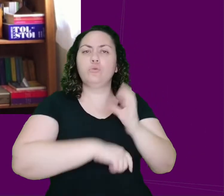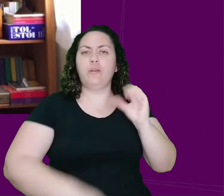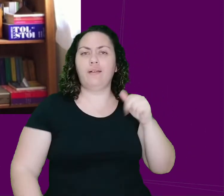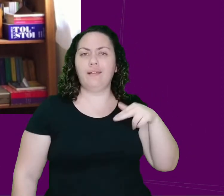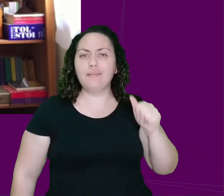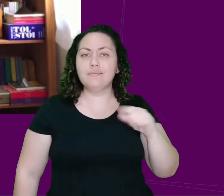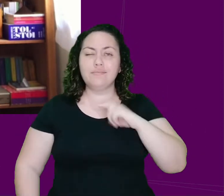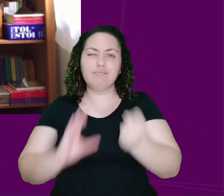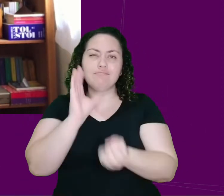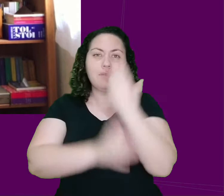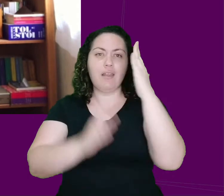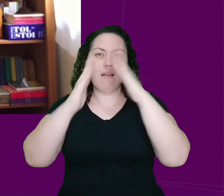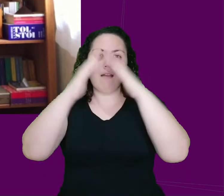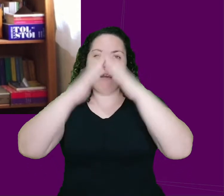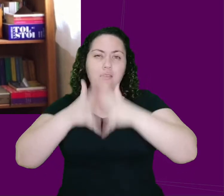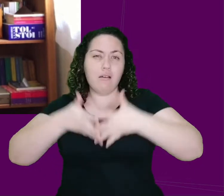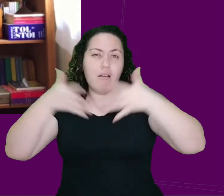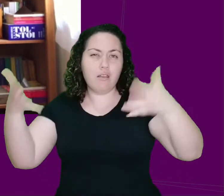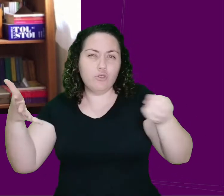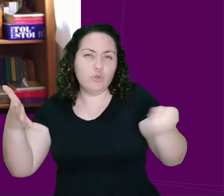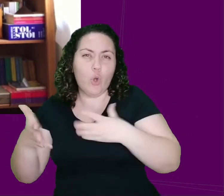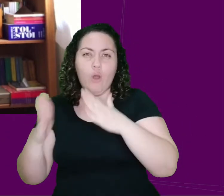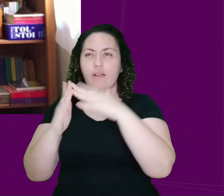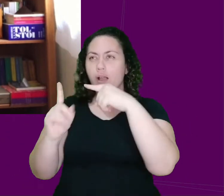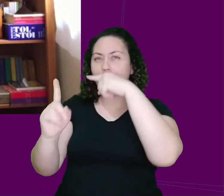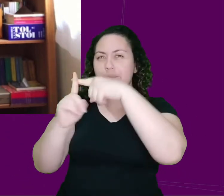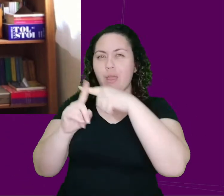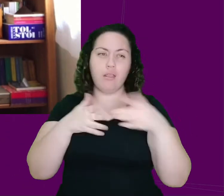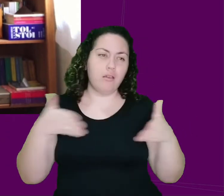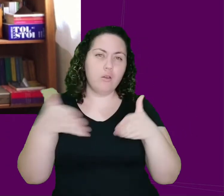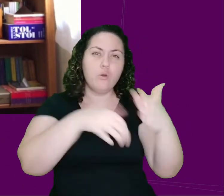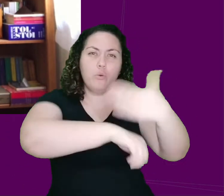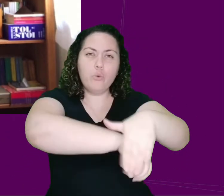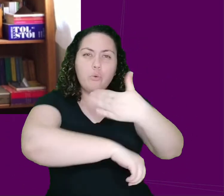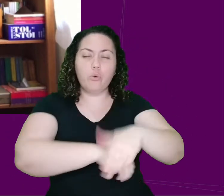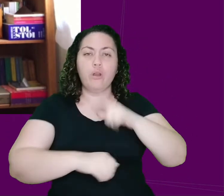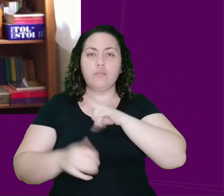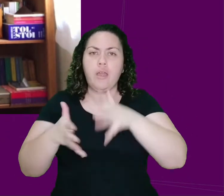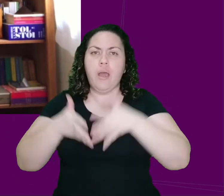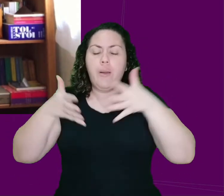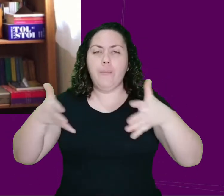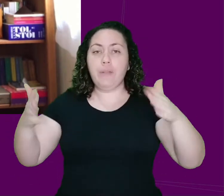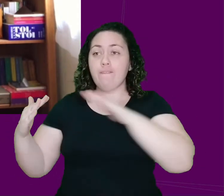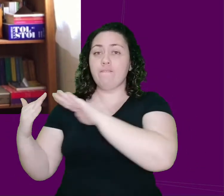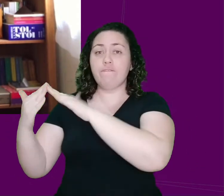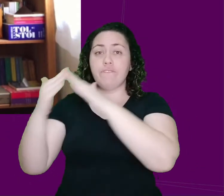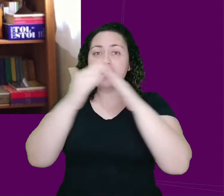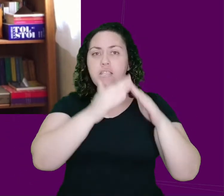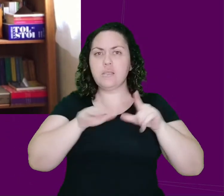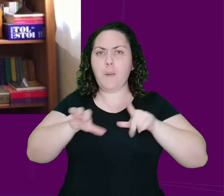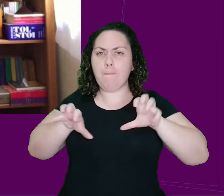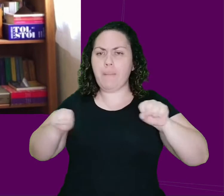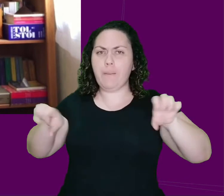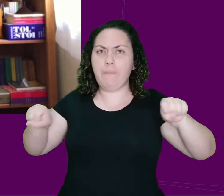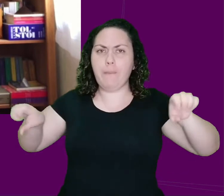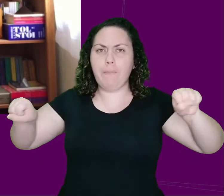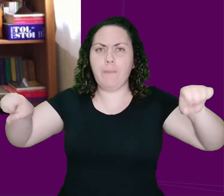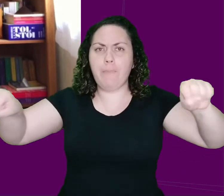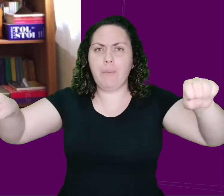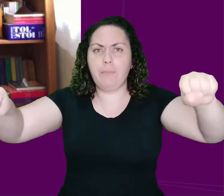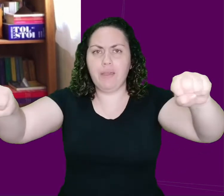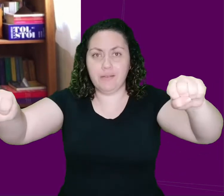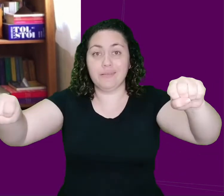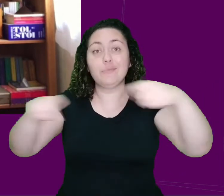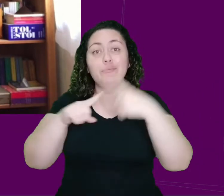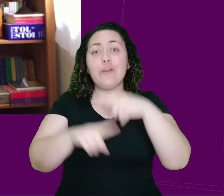casa grande, uma capela, uma estrada e amplia o seu patrimônio pela invasão das terras de vizinhos mais